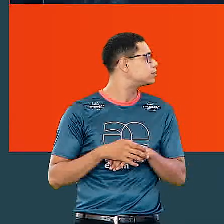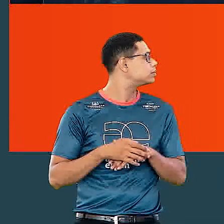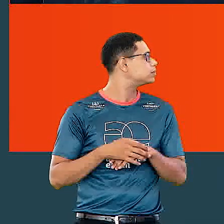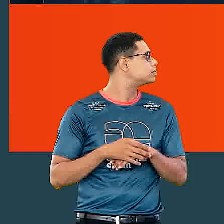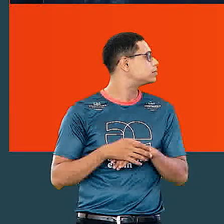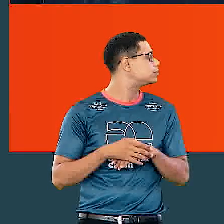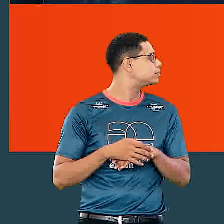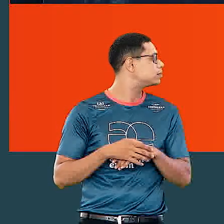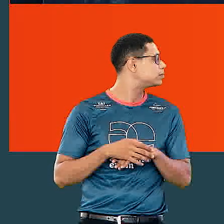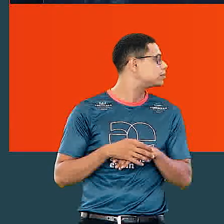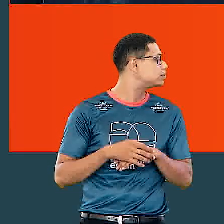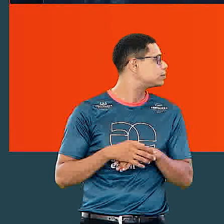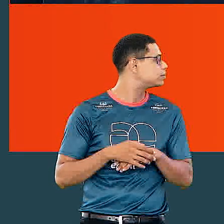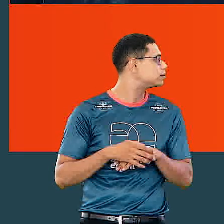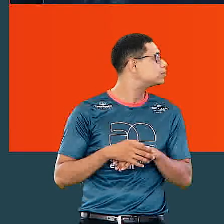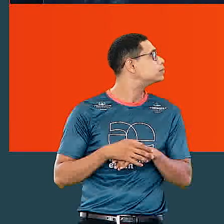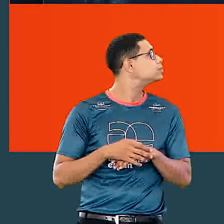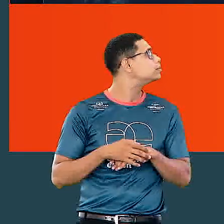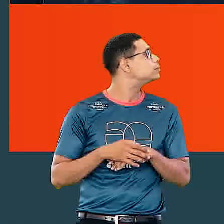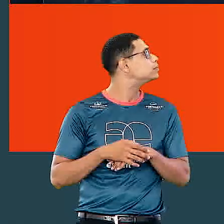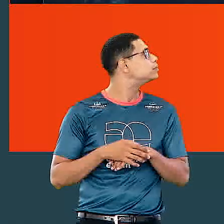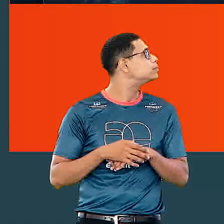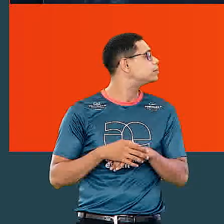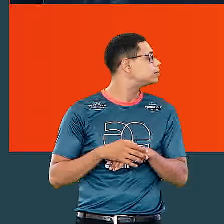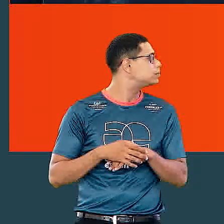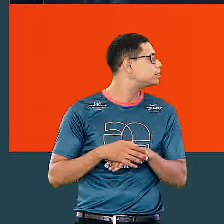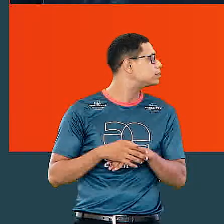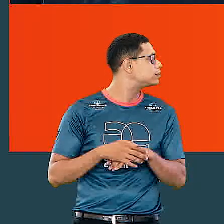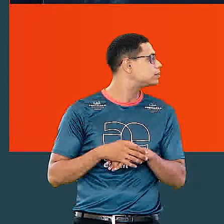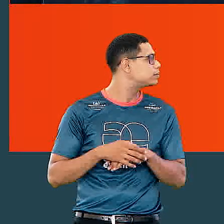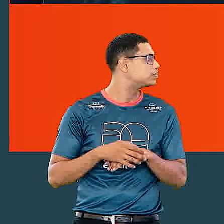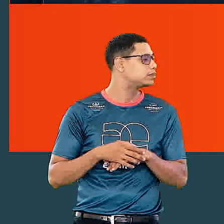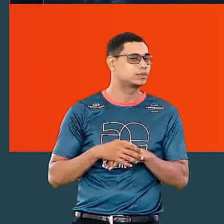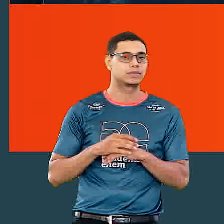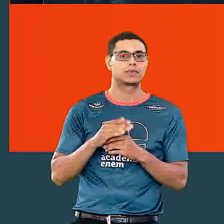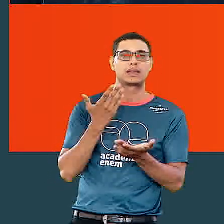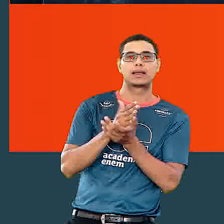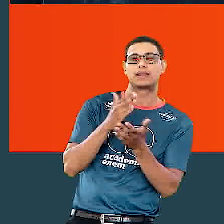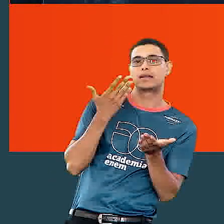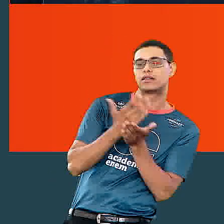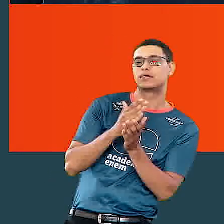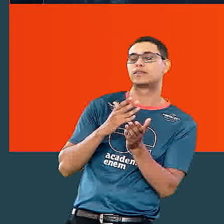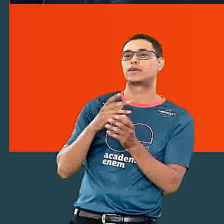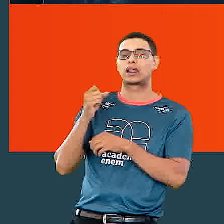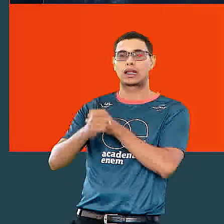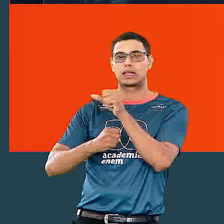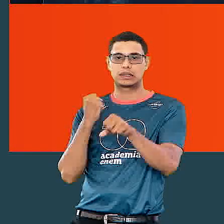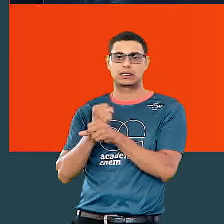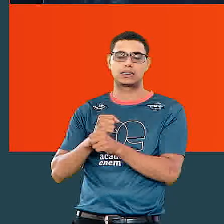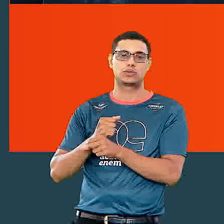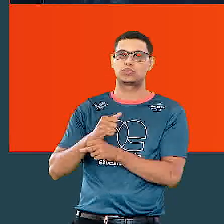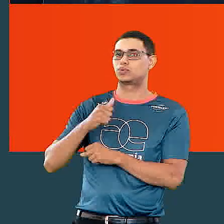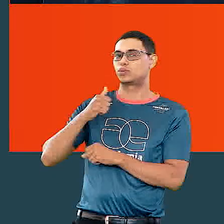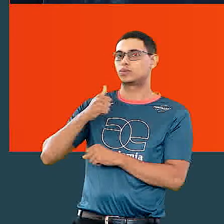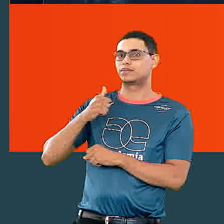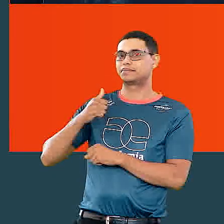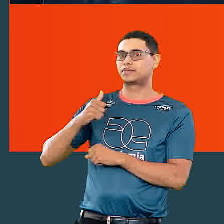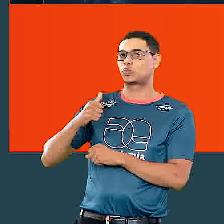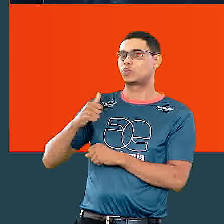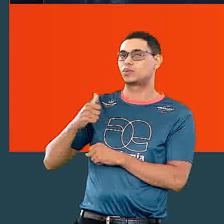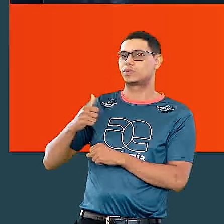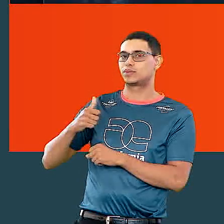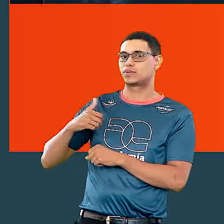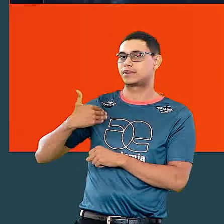14. Tem nada a ver com o ano do aniversário de nascimento do Ceará, viu, pessoal? Tem nada a ver. Beleza? Bote